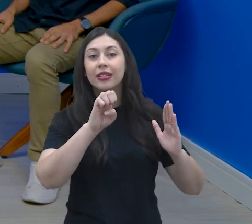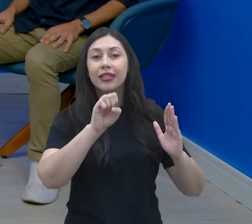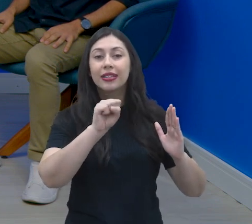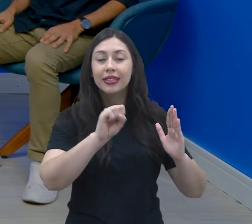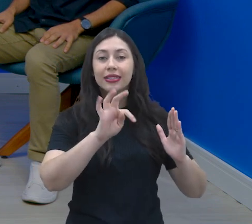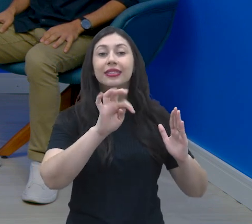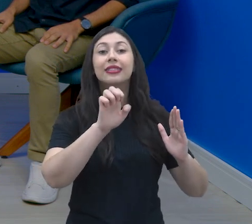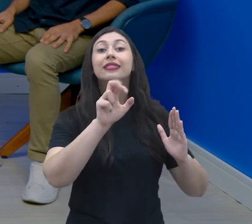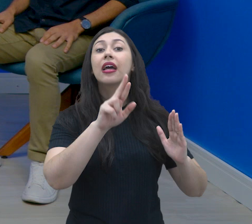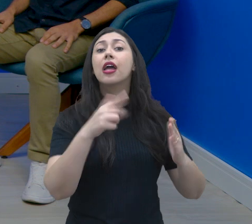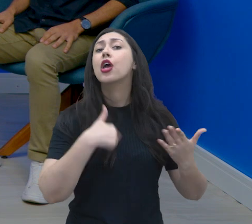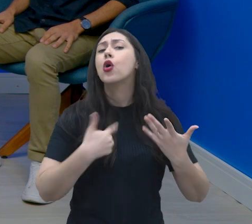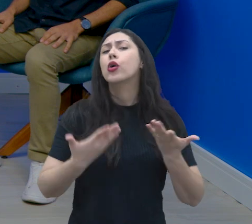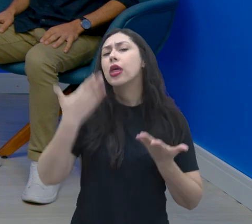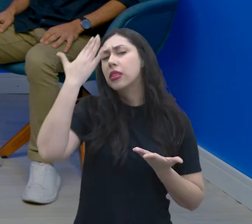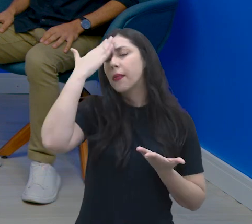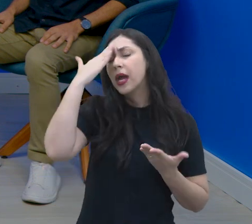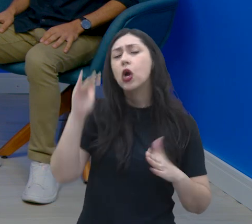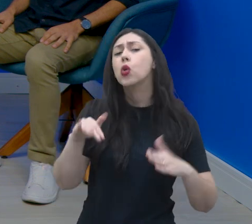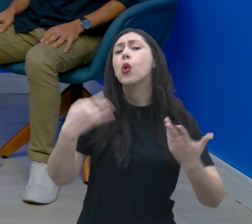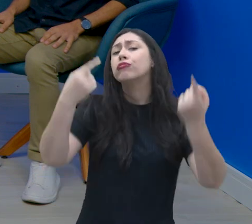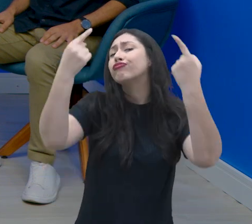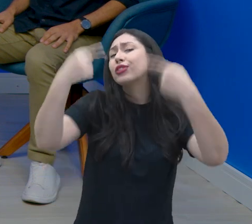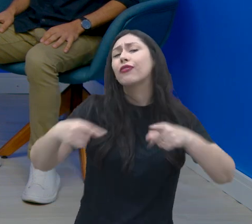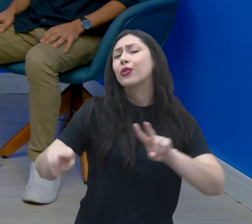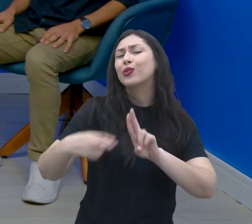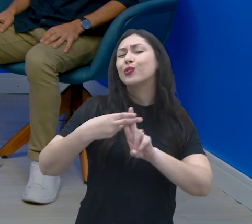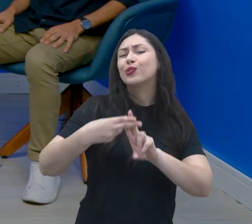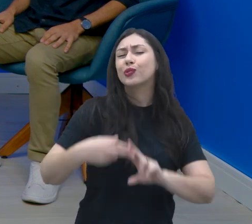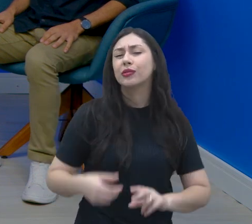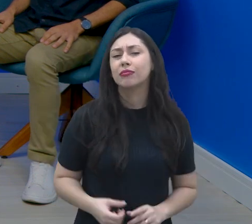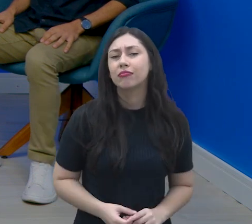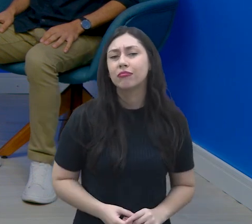quais os desafios que o SUS enfrenta nos nossos dias.